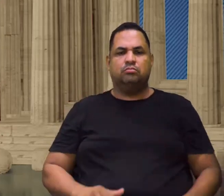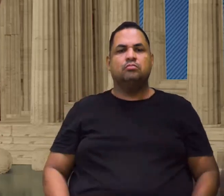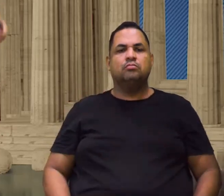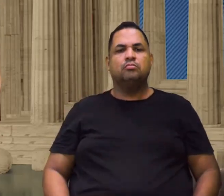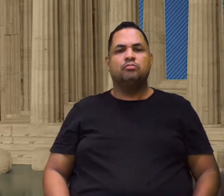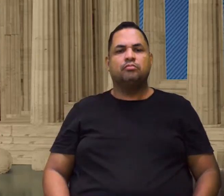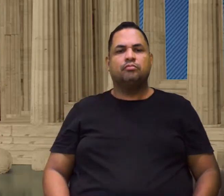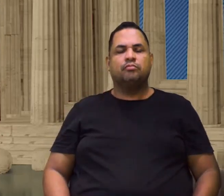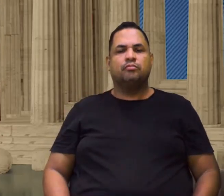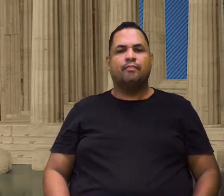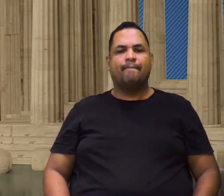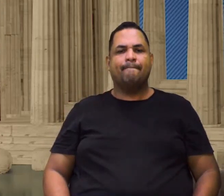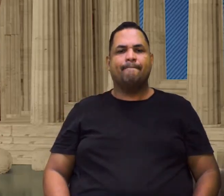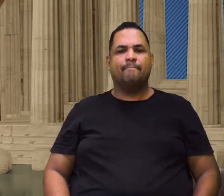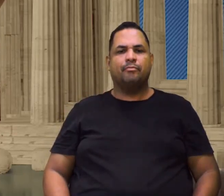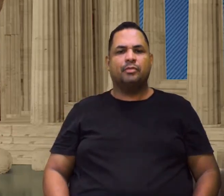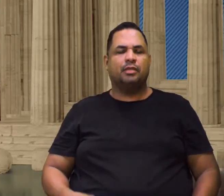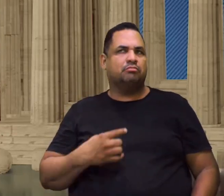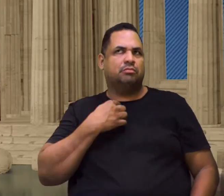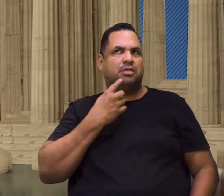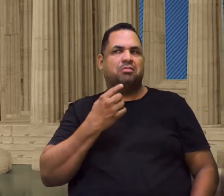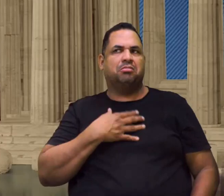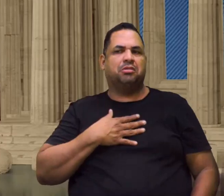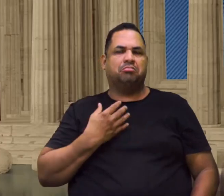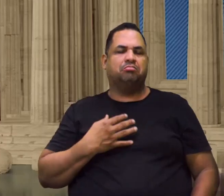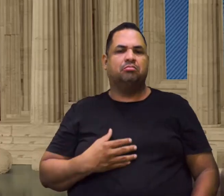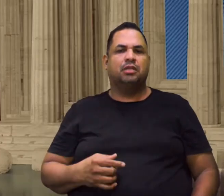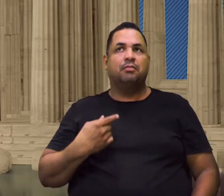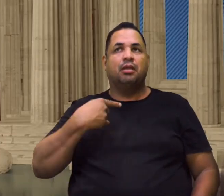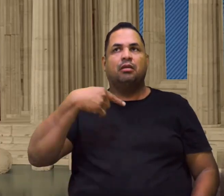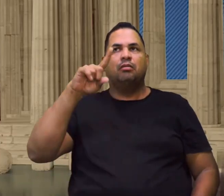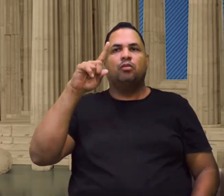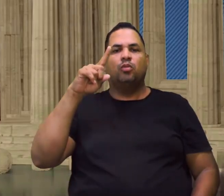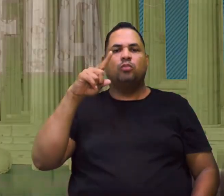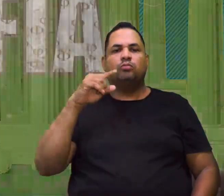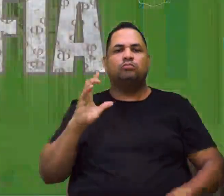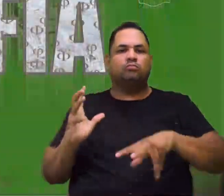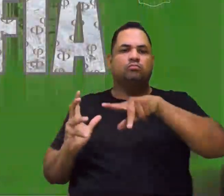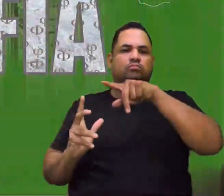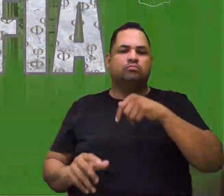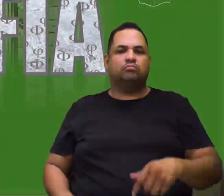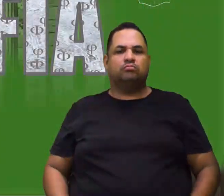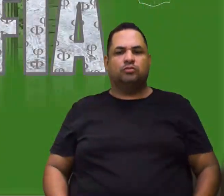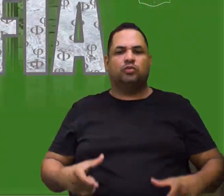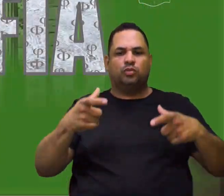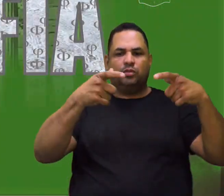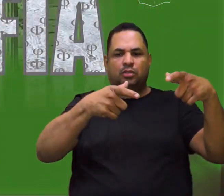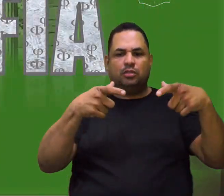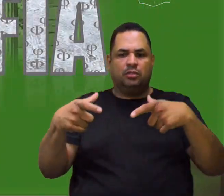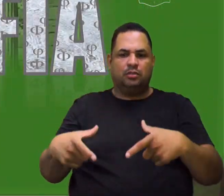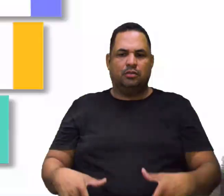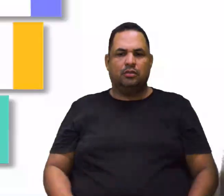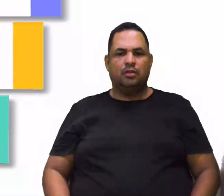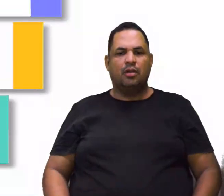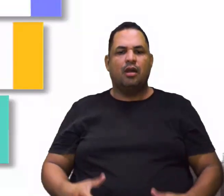querer viajar para outro planeta, que não é fácil, tá bom? Então vamos lá para a nossa aula de hoje, olha aí!